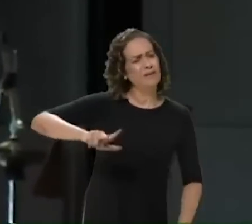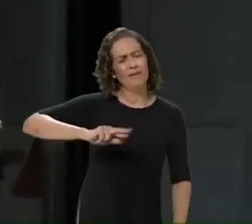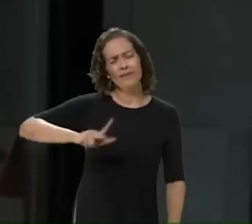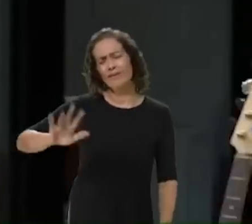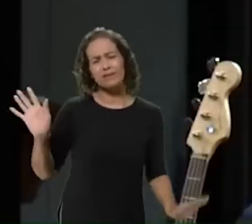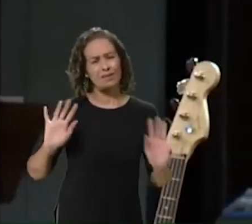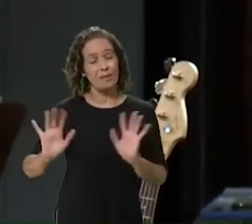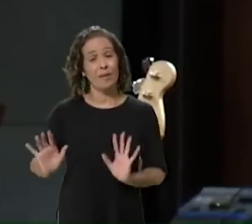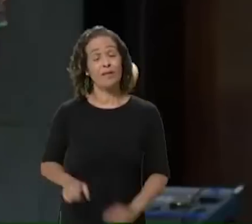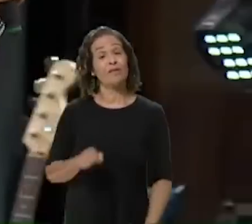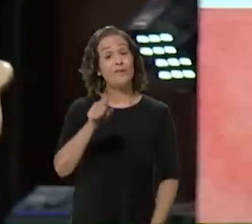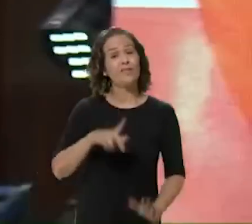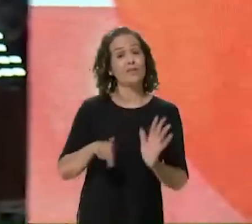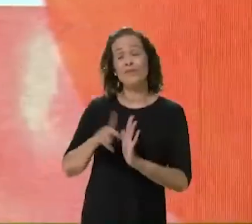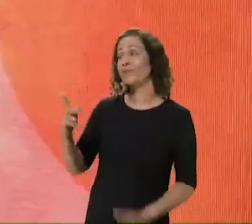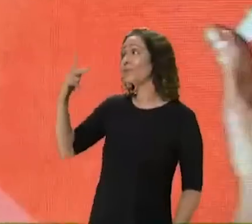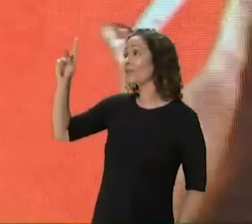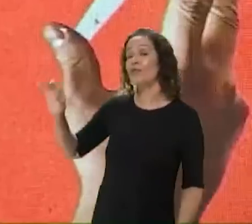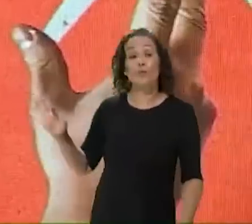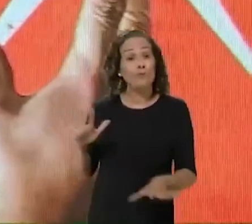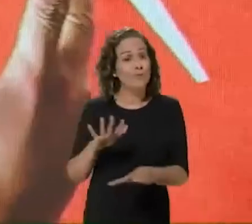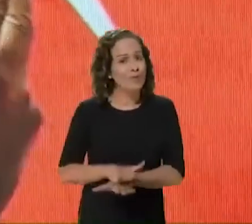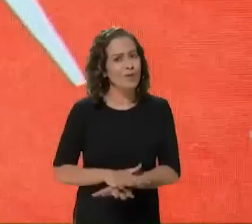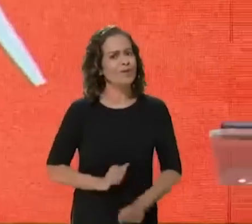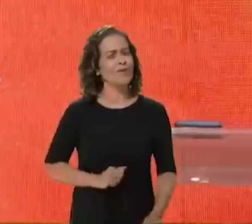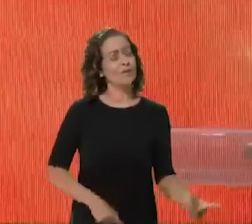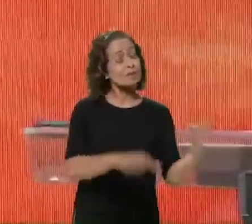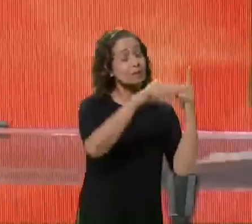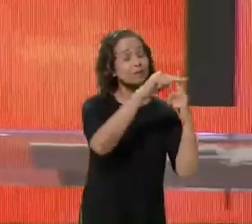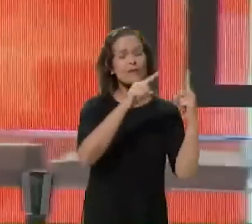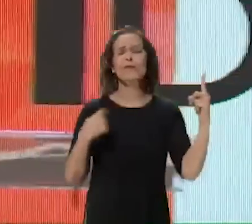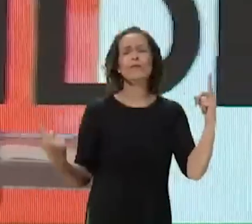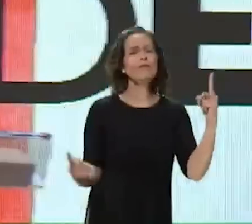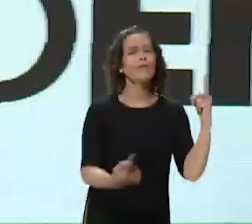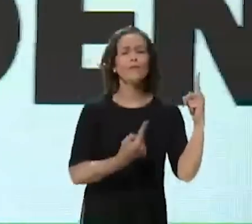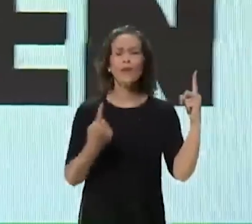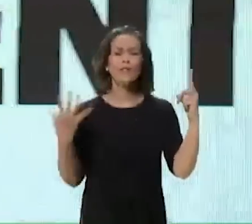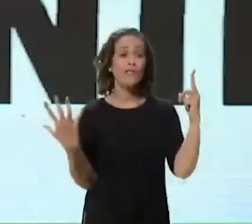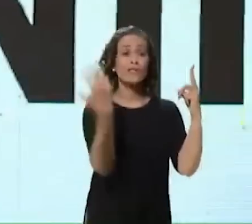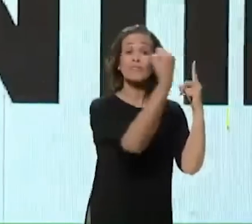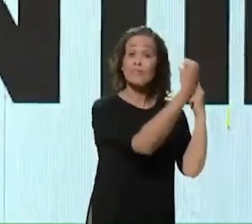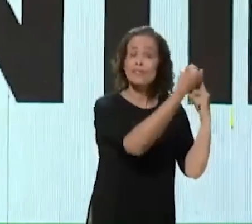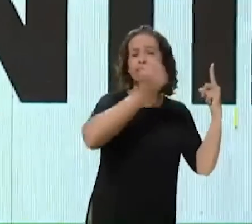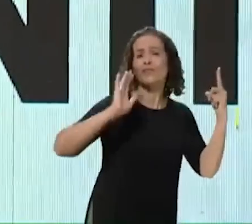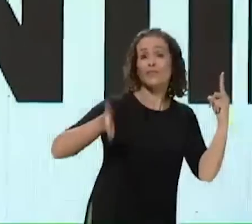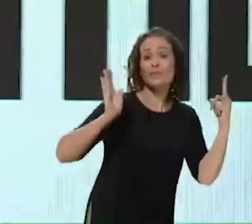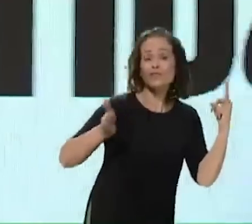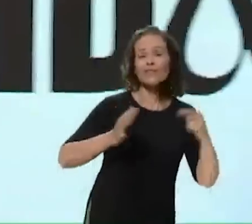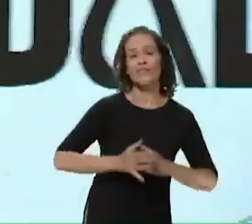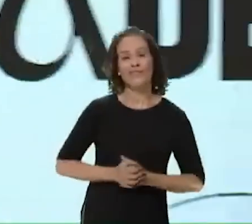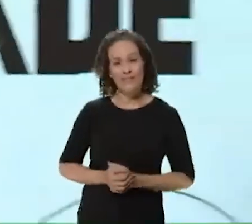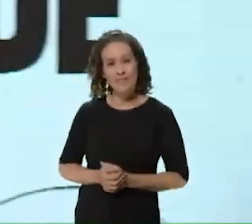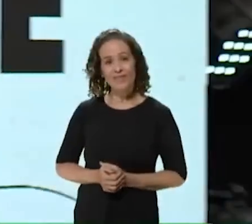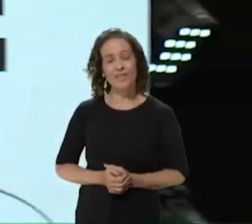nenhuma. Você é dele, acabou. Na cruz nós fomos aceitos por Deus. O